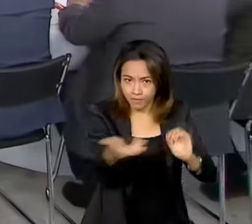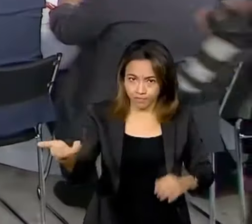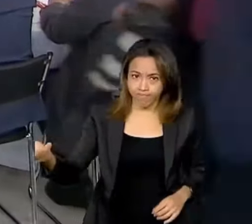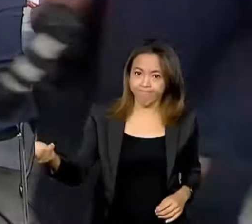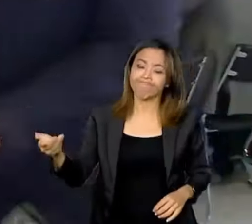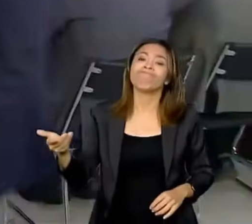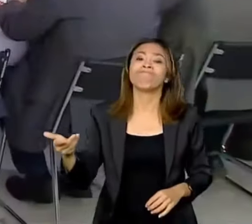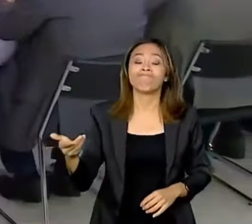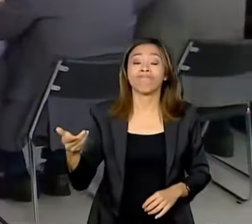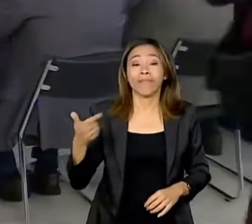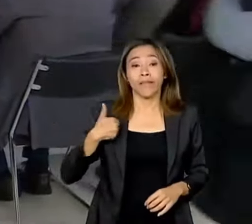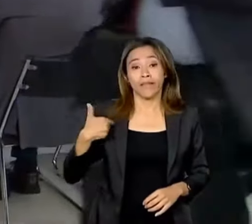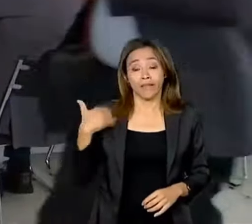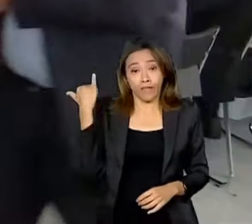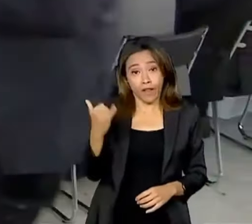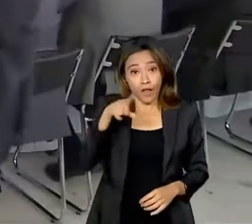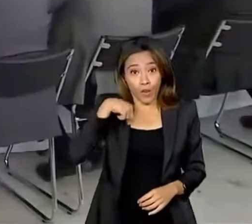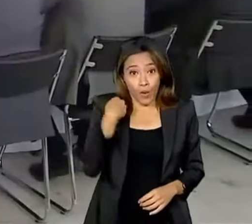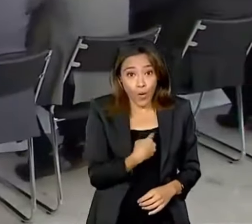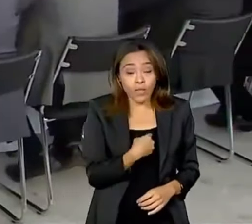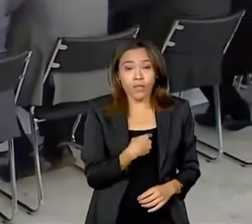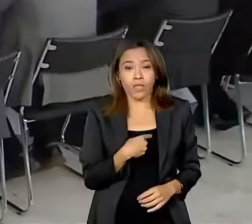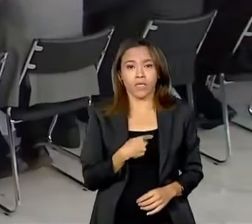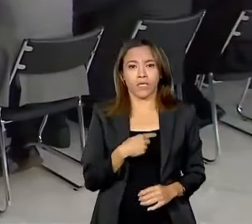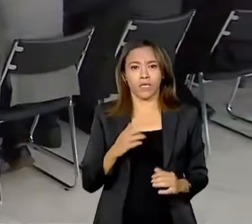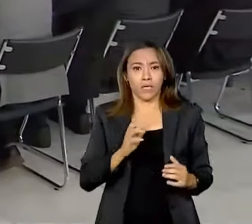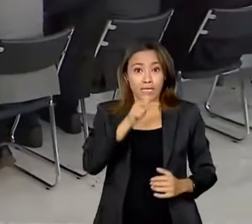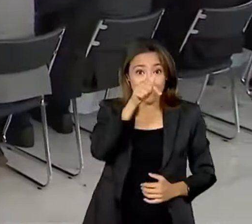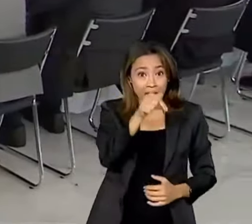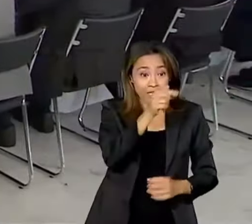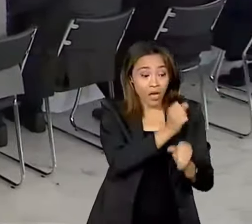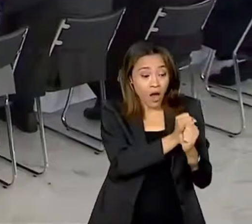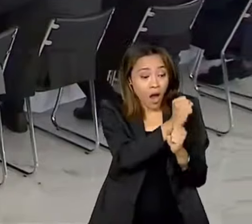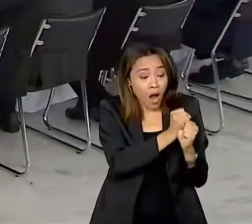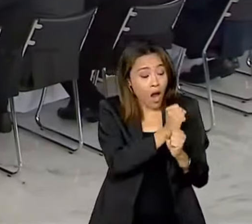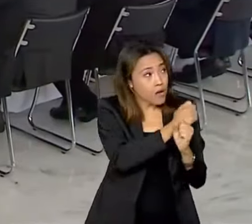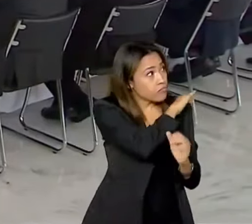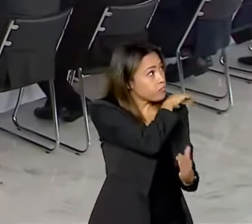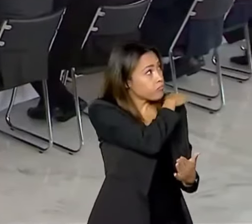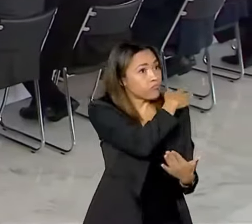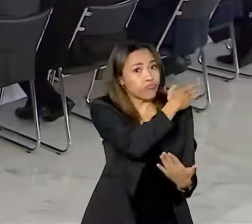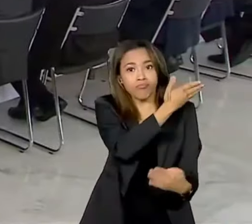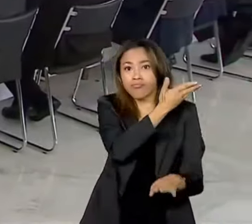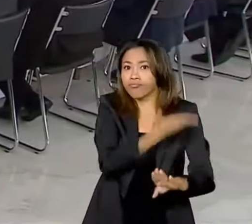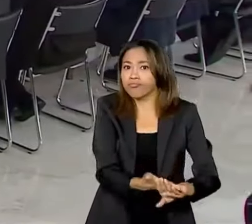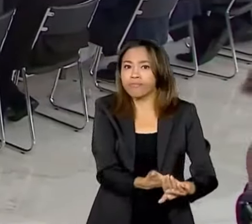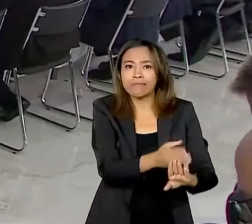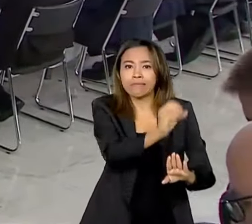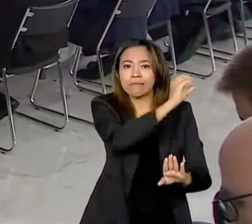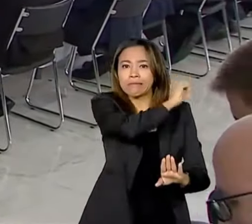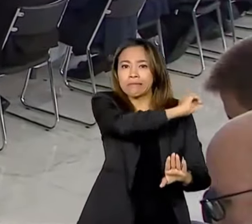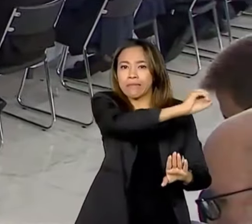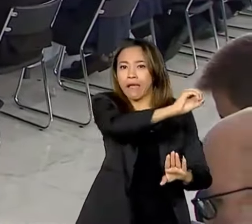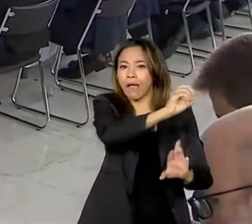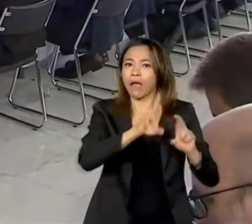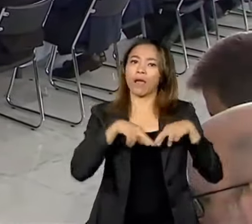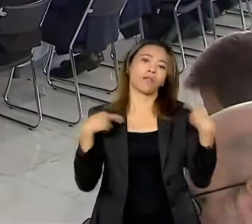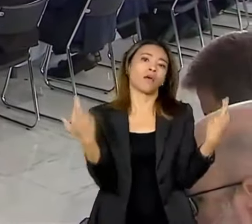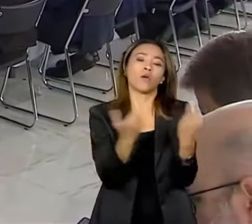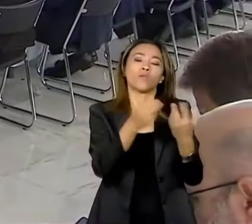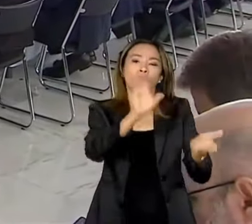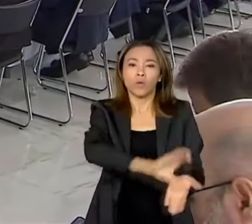Nós ficamos, presidente Lula, 7 anos sem ter nenhuma reunião do Conselho